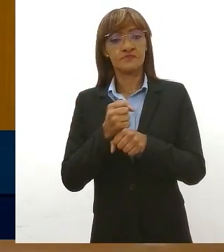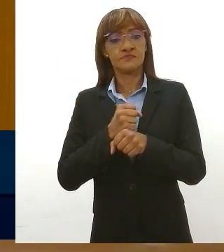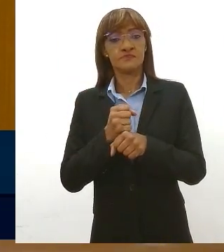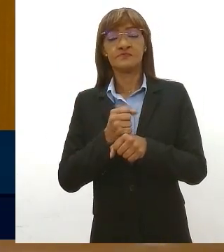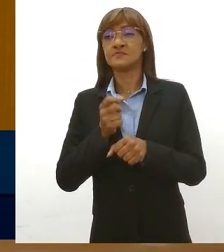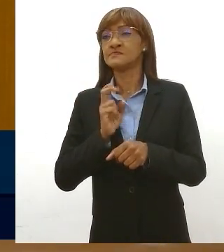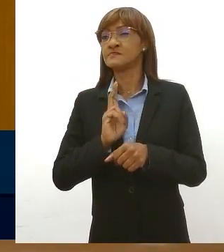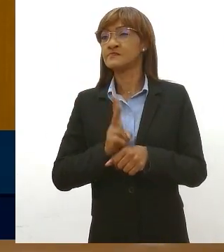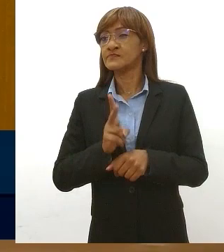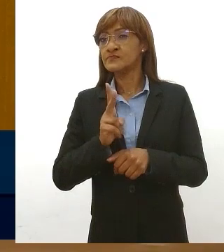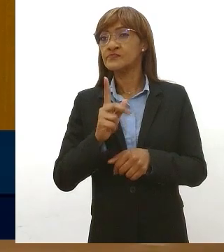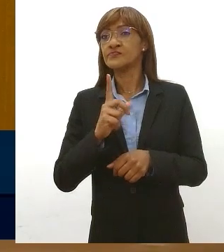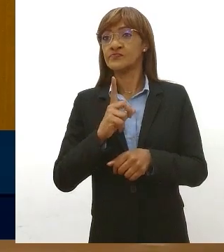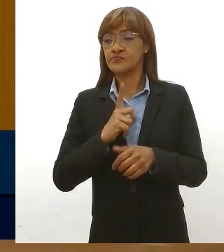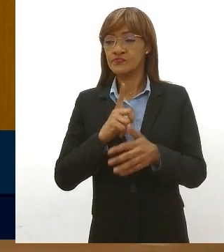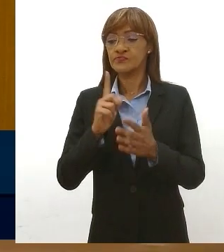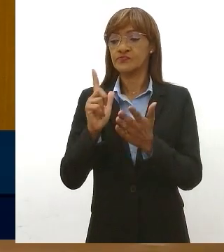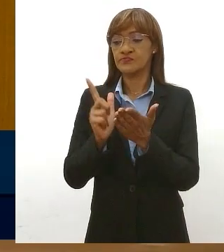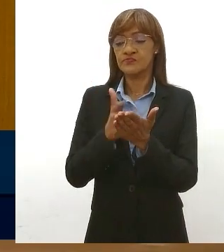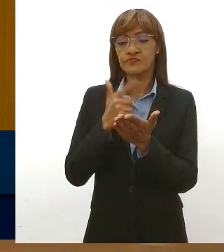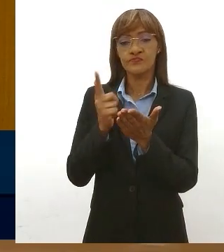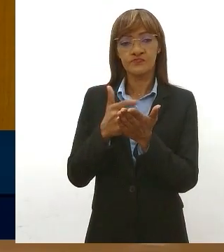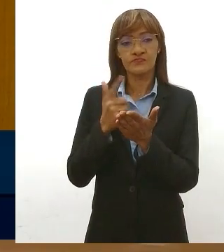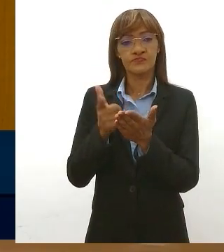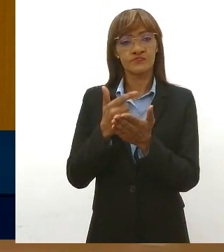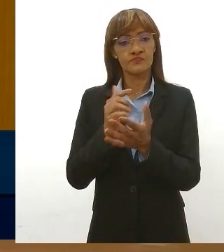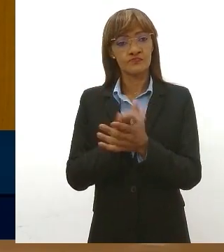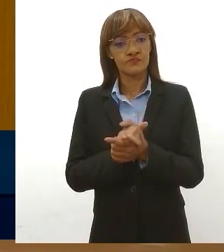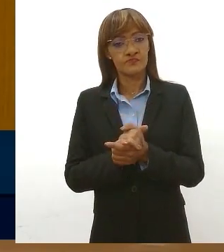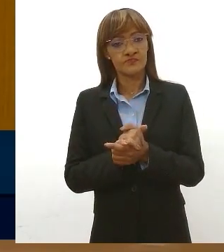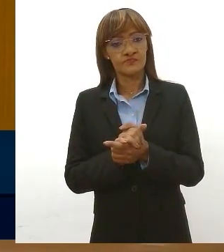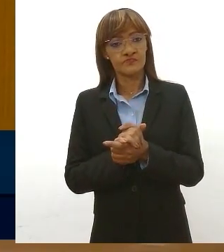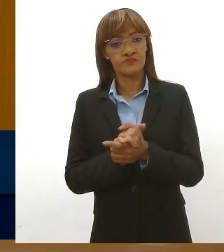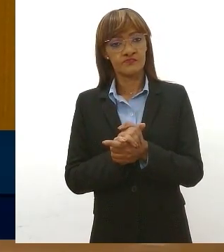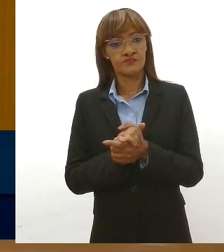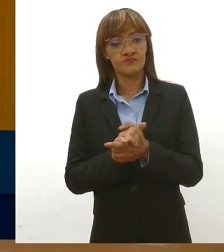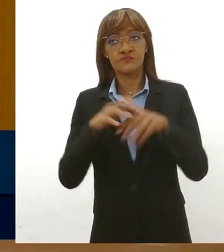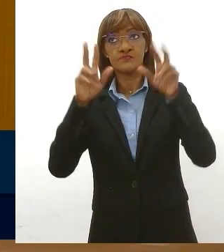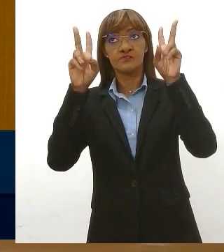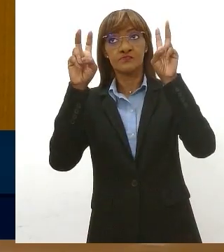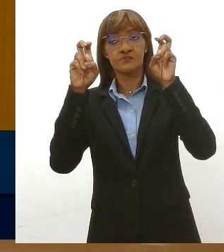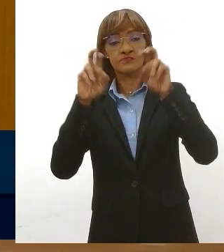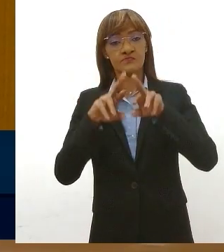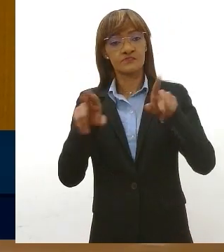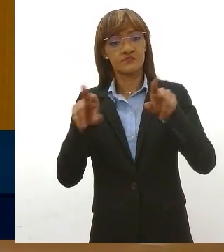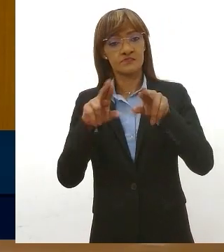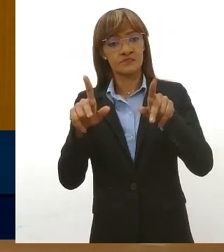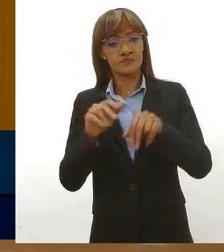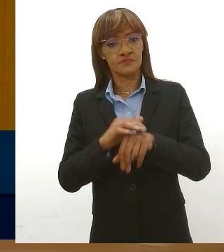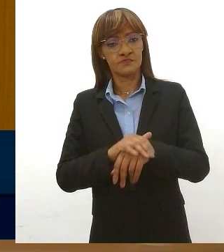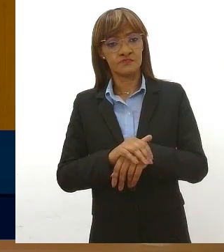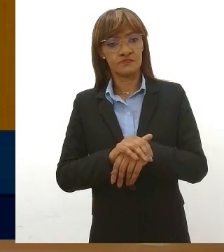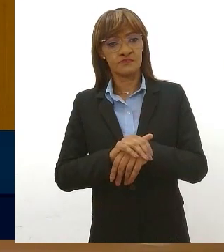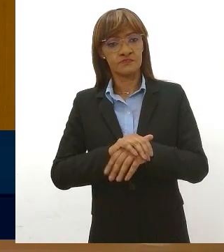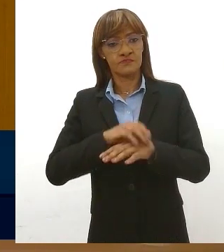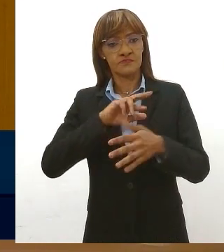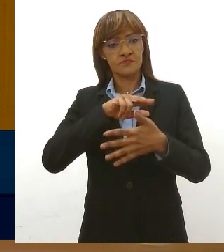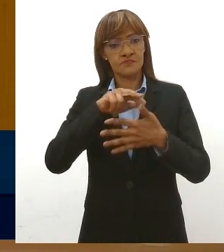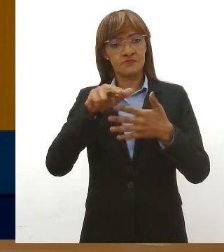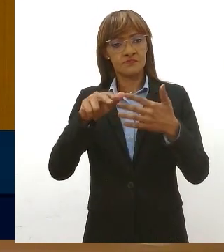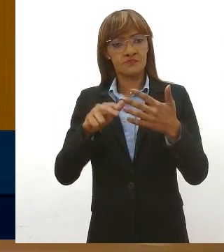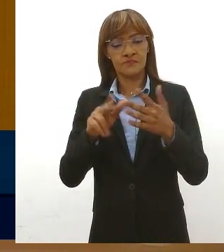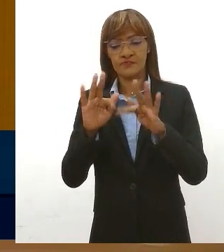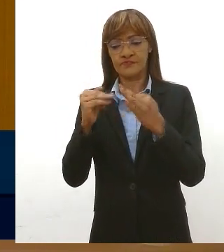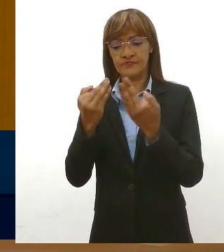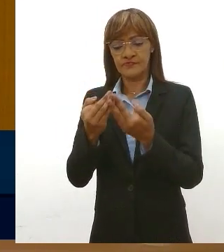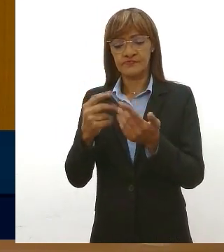uma, Jorge Passos, com uma temática diferente. Já foram abordados temas como família, a questão,